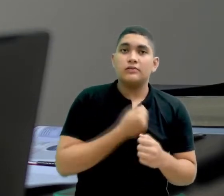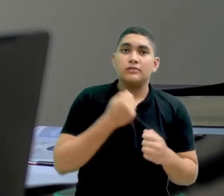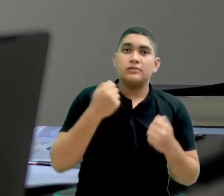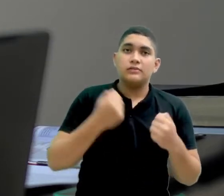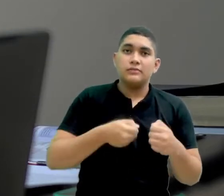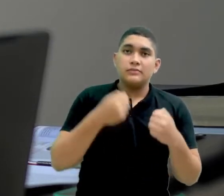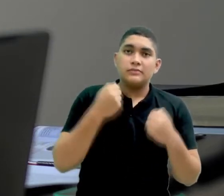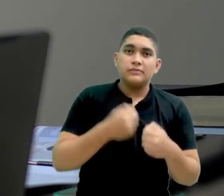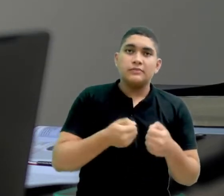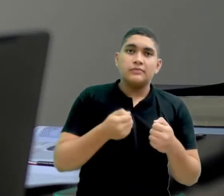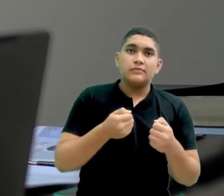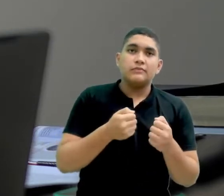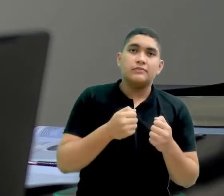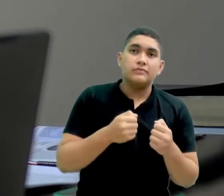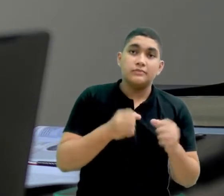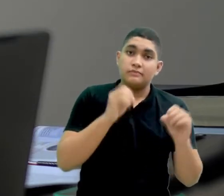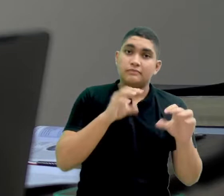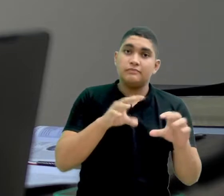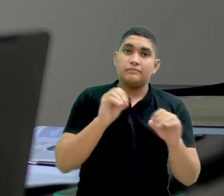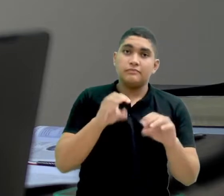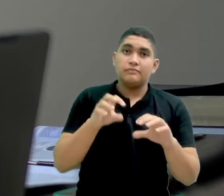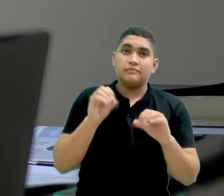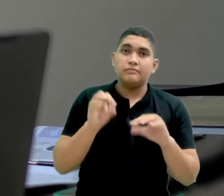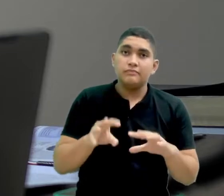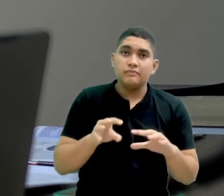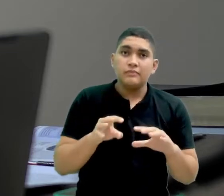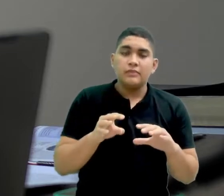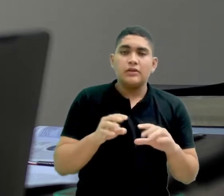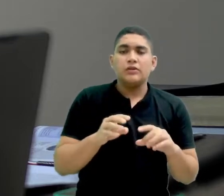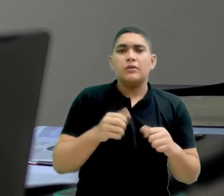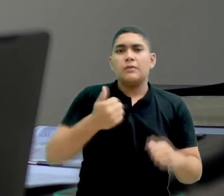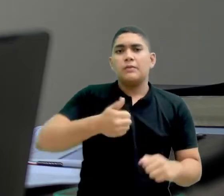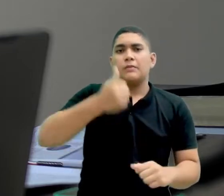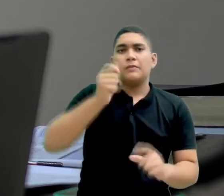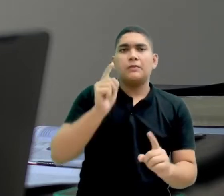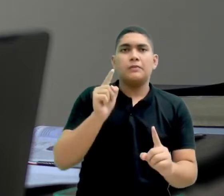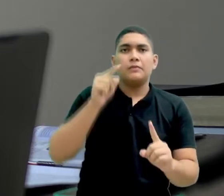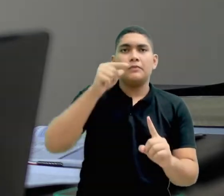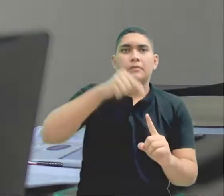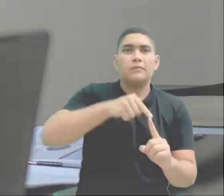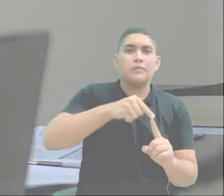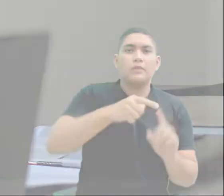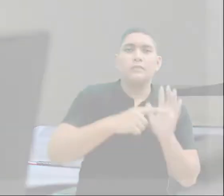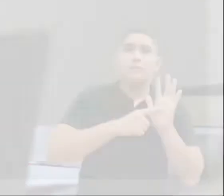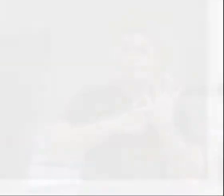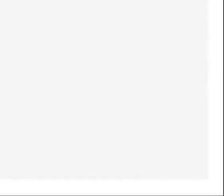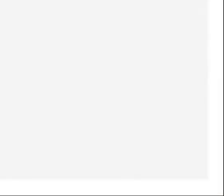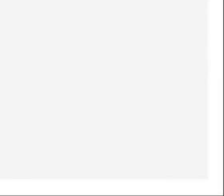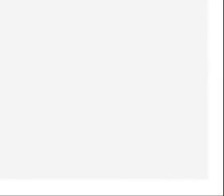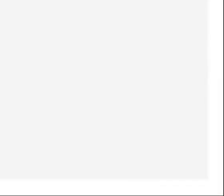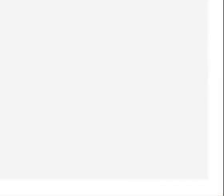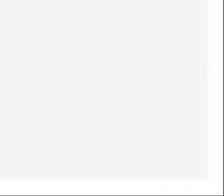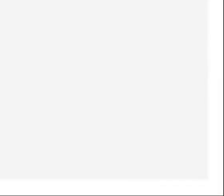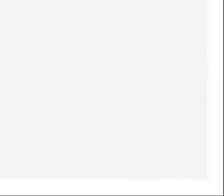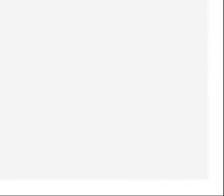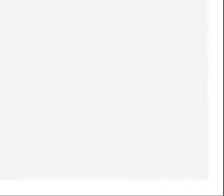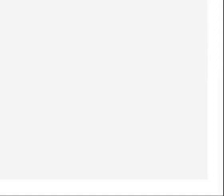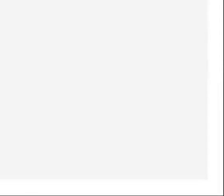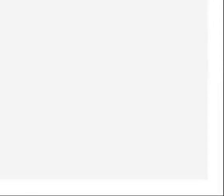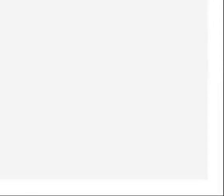no decorrer da sua aula. E o primeiro objetivo desta lição é expor que o Evangelho não